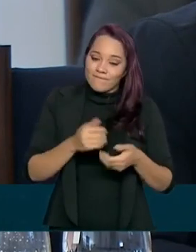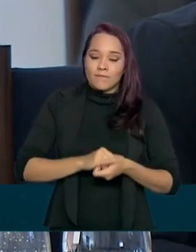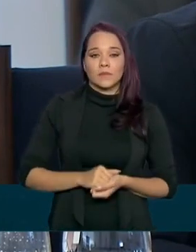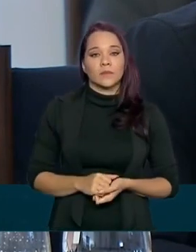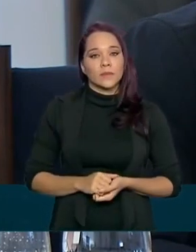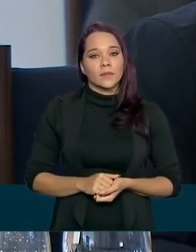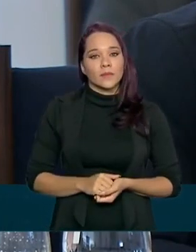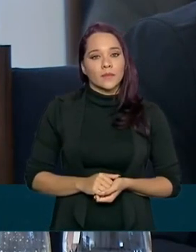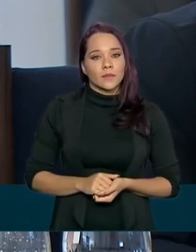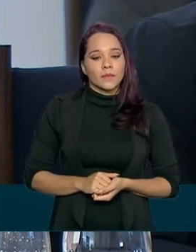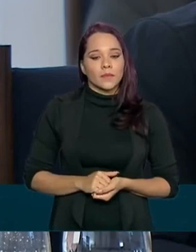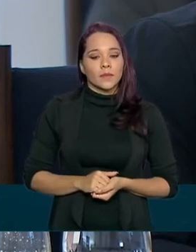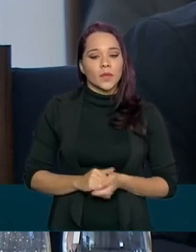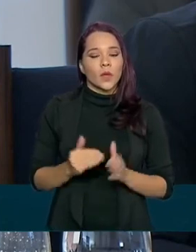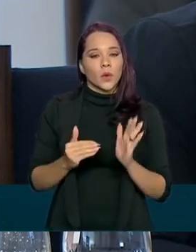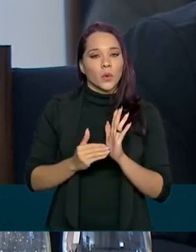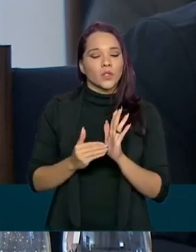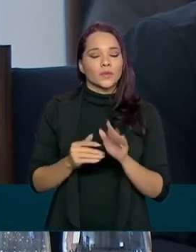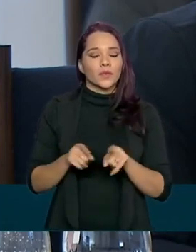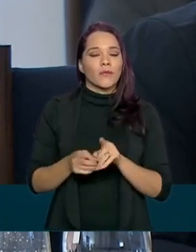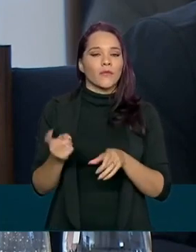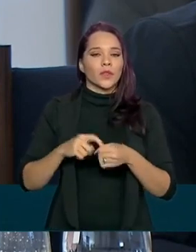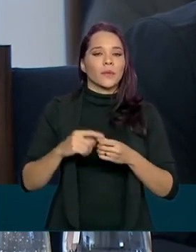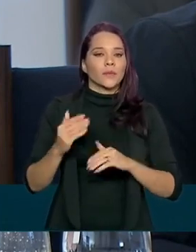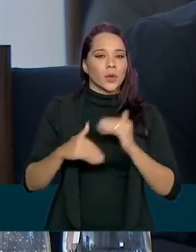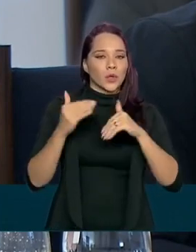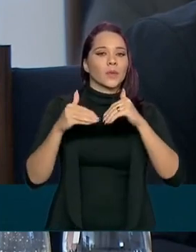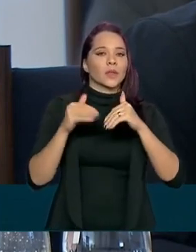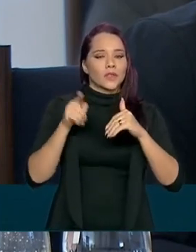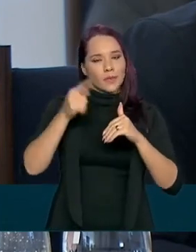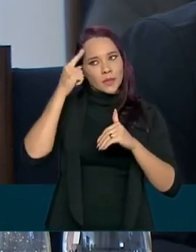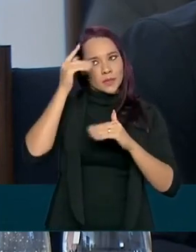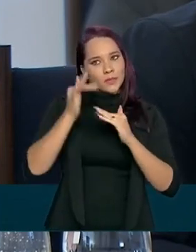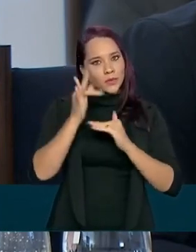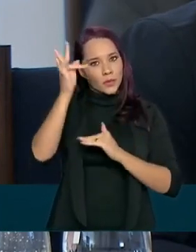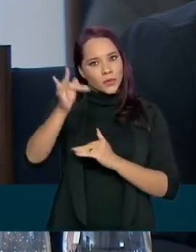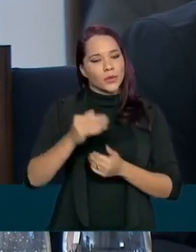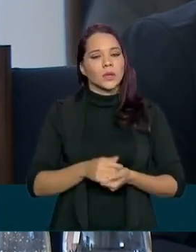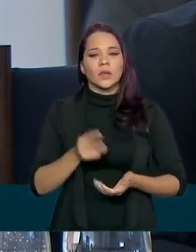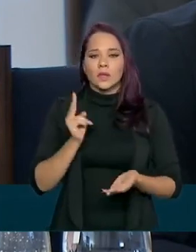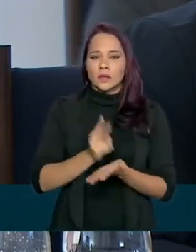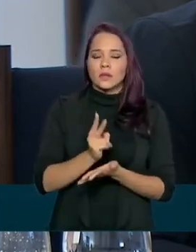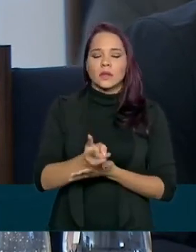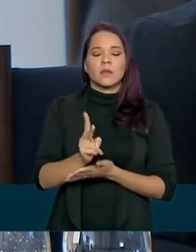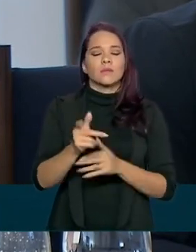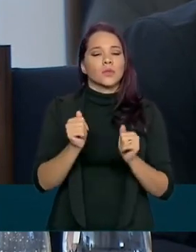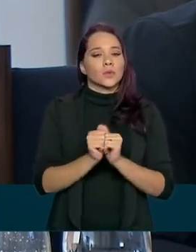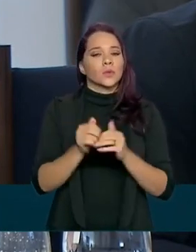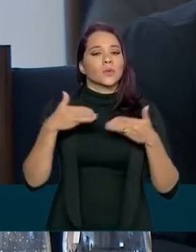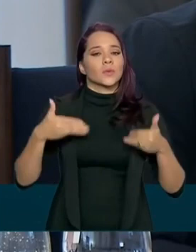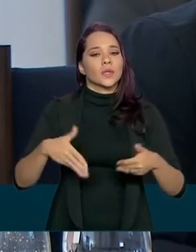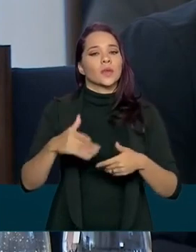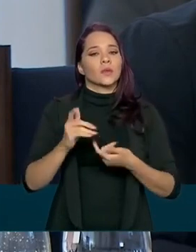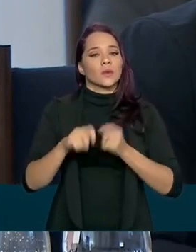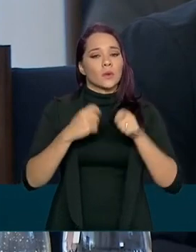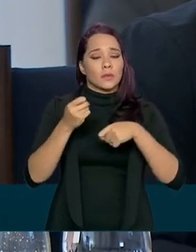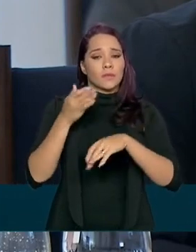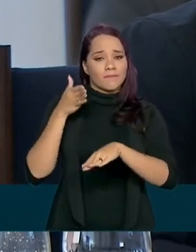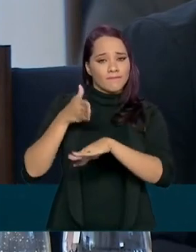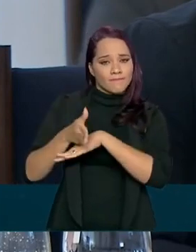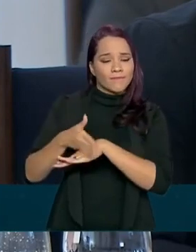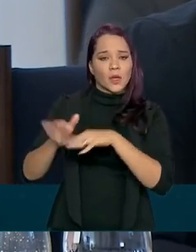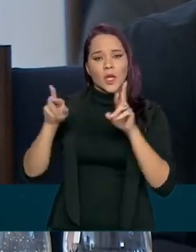caso pushing retomada econômico já cansando adiante e aí cara sempre coordenação com o ministério da economia é